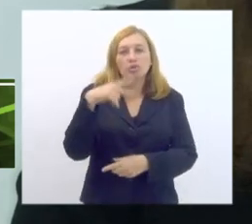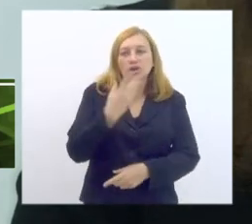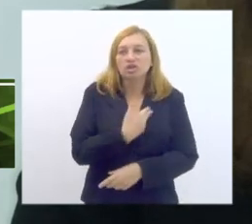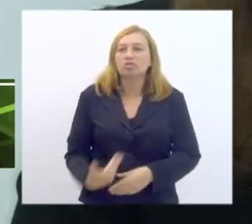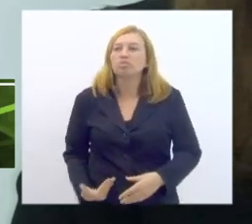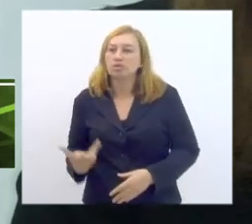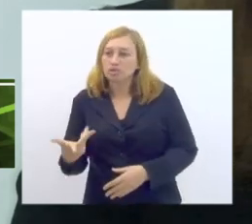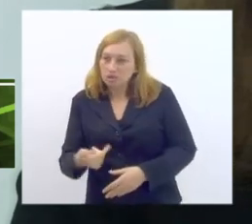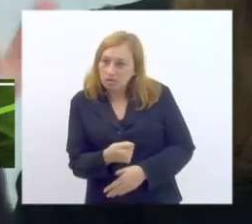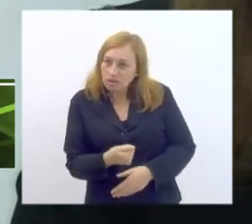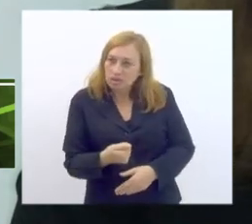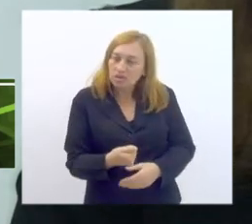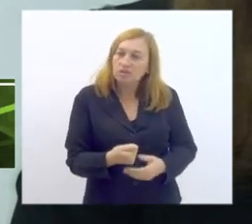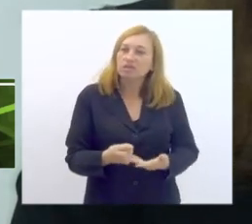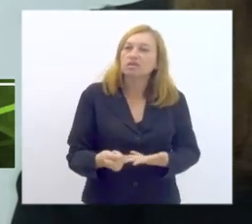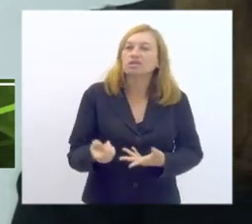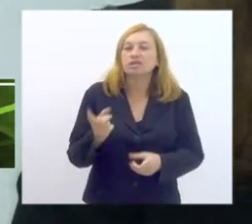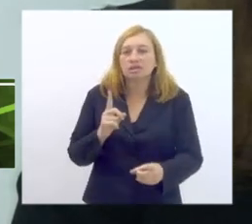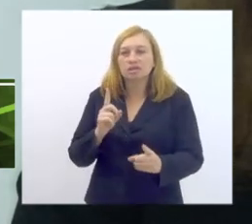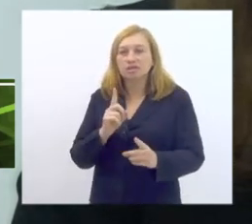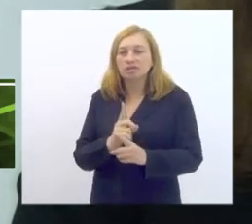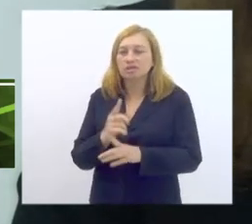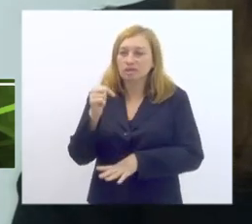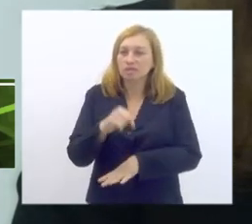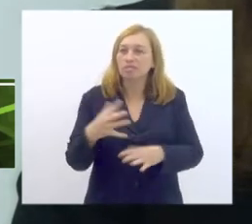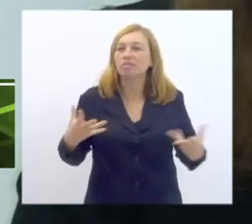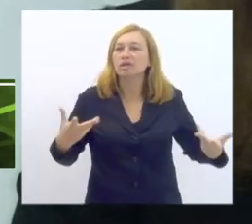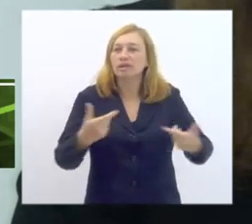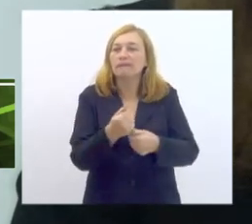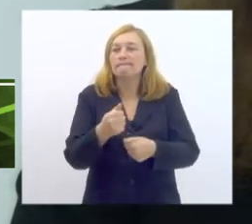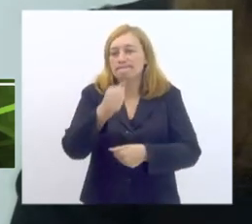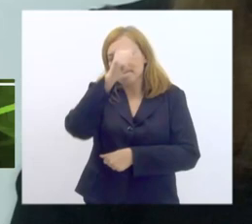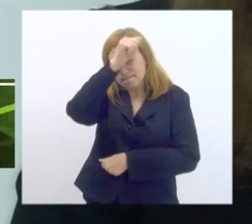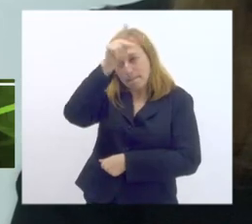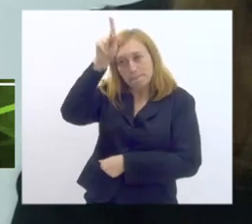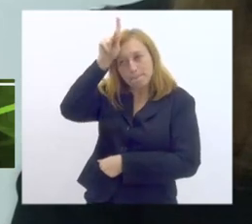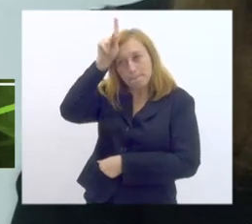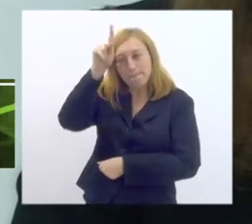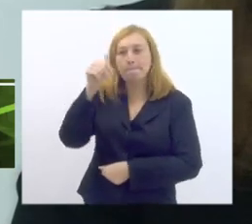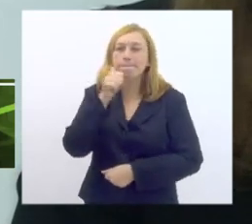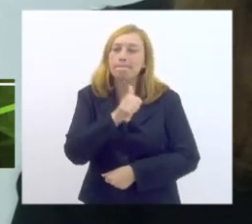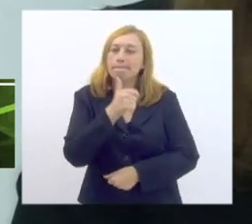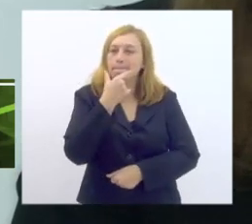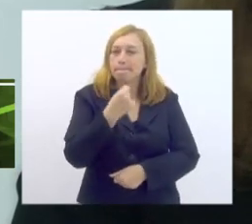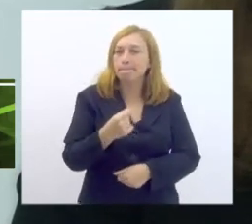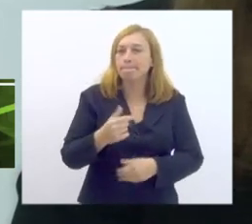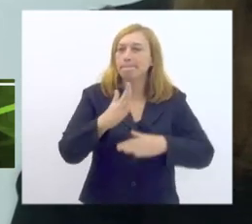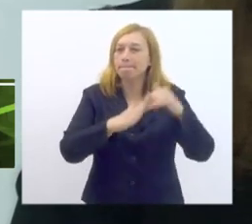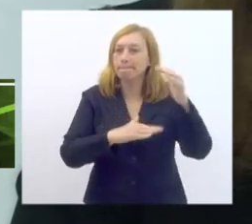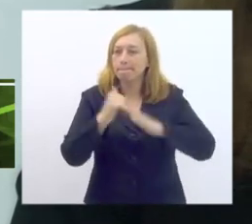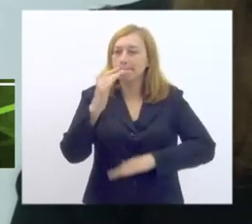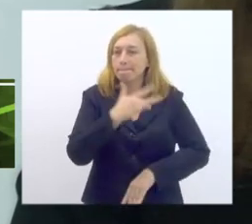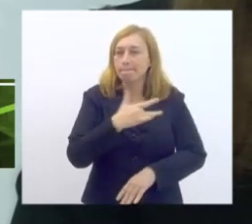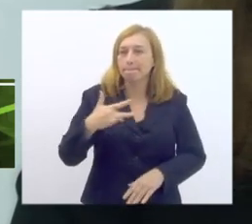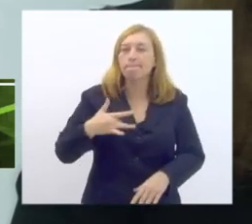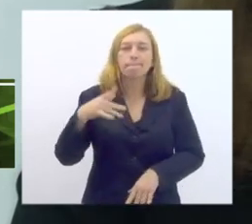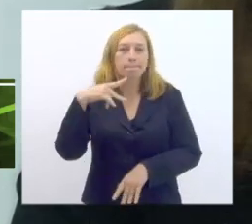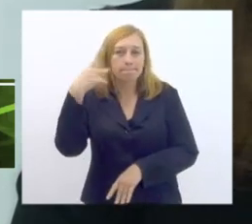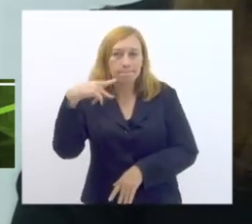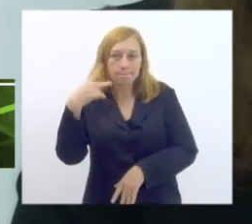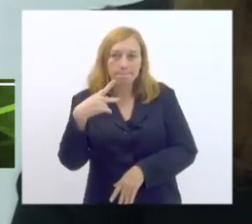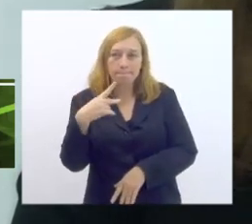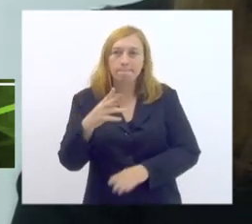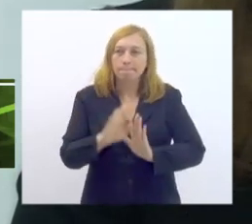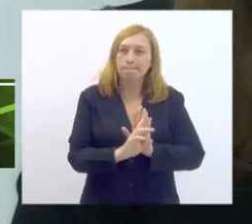de qualidade, poder estar nesse encontro aqui extraordinário com prefeitos, prefeitas, profissionais da saúde, parlamento e